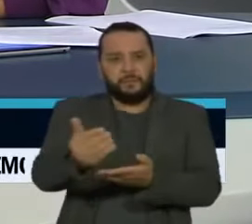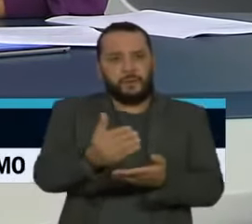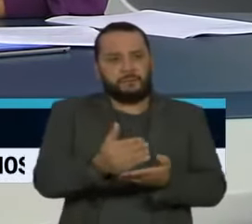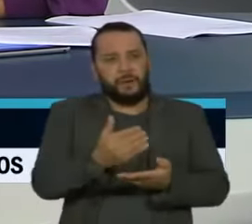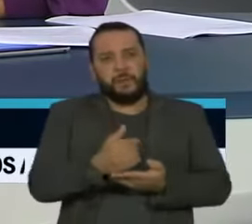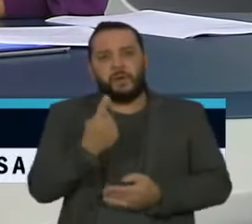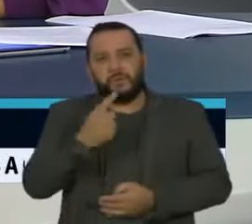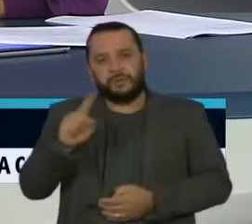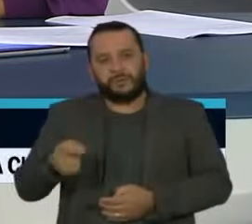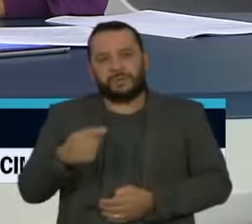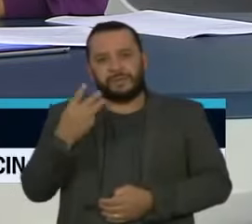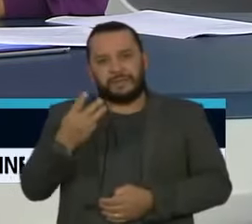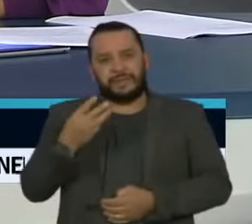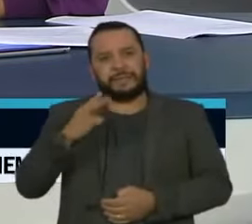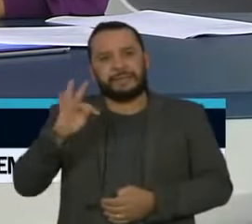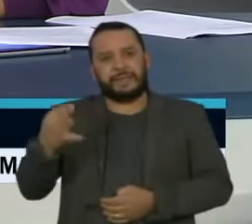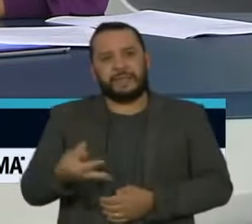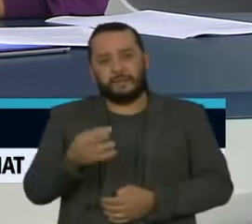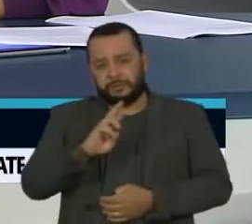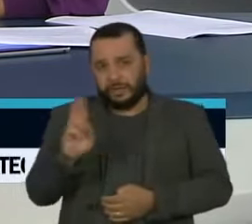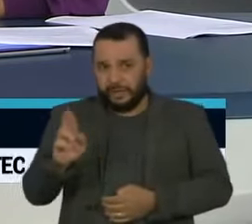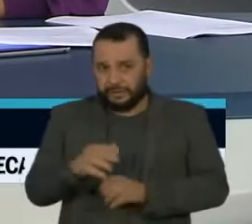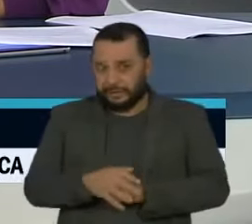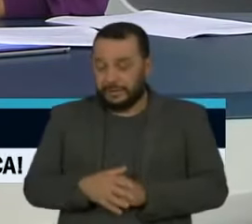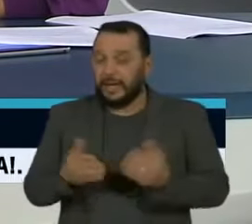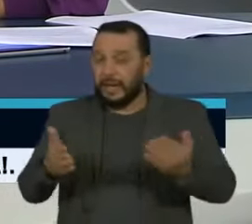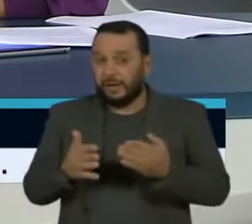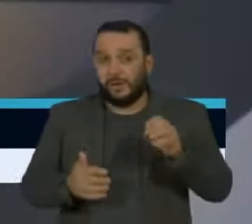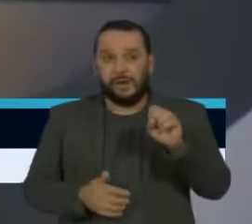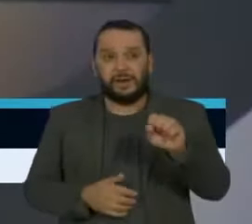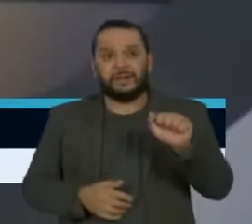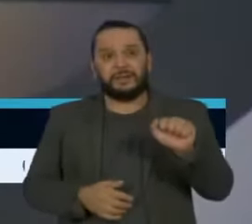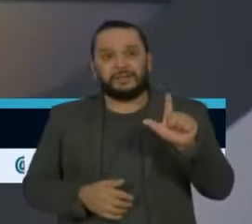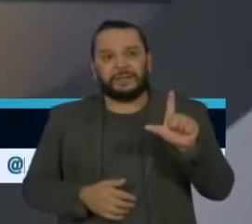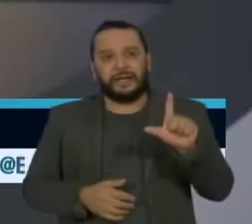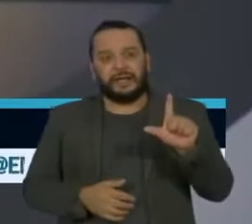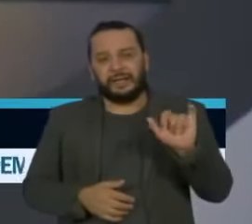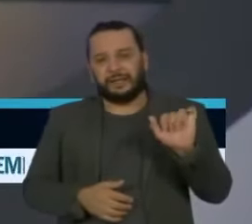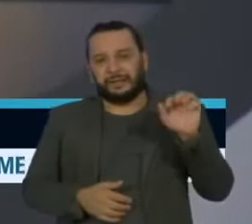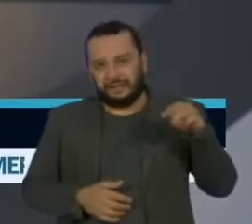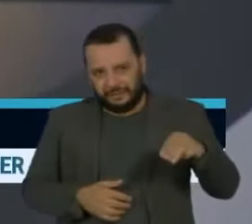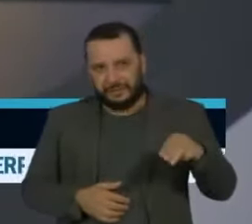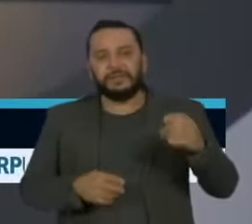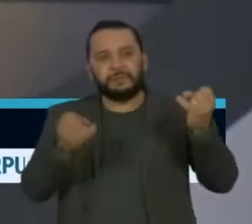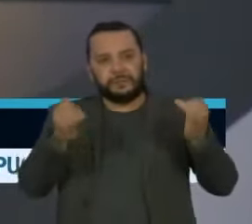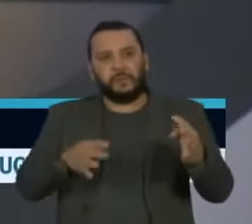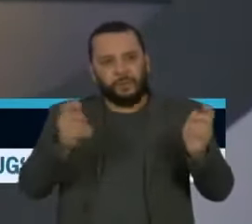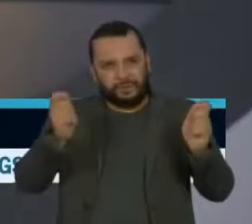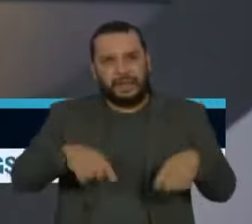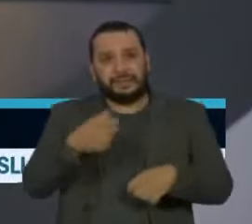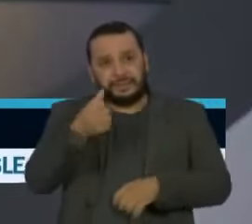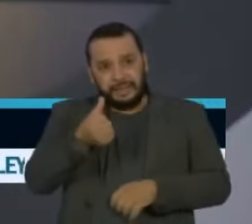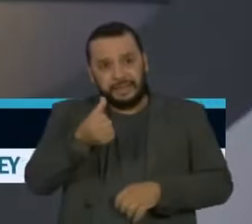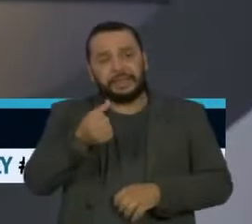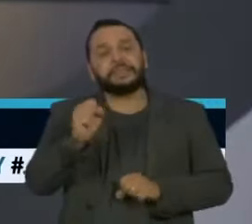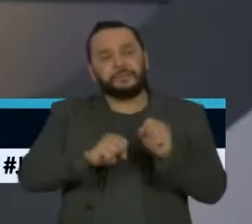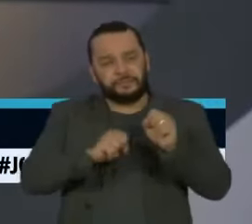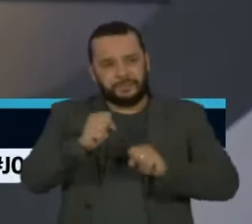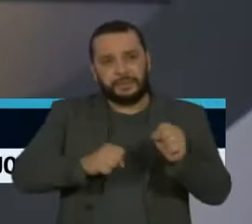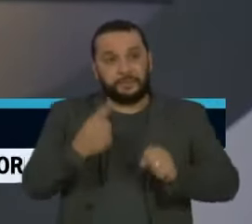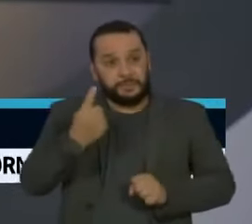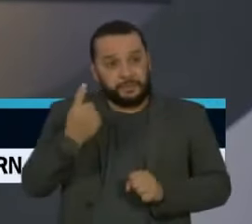privatizações. Agora, no começo de julho, o próprio Salim Matar disse que eles iam privatizar pelo menos 6 empresas no primeiro